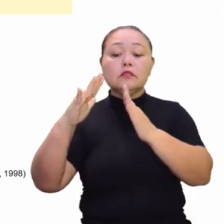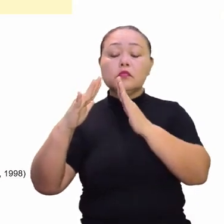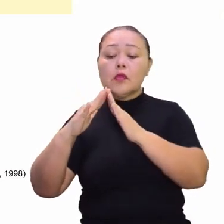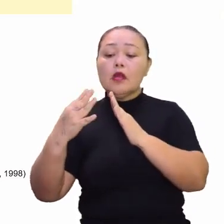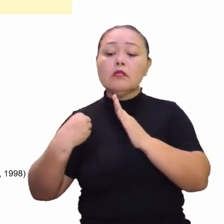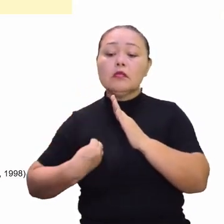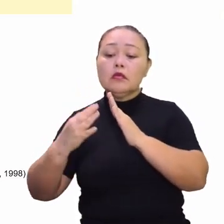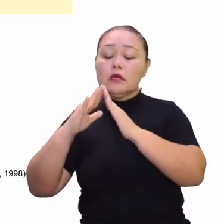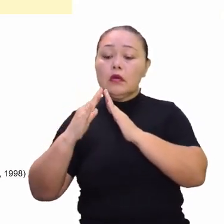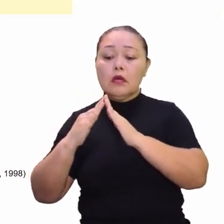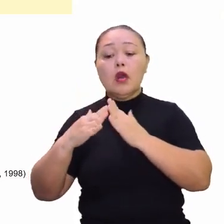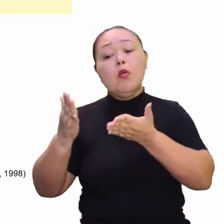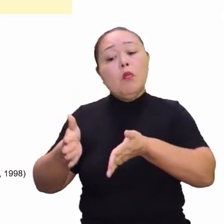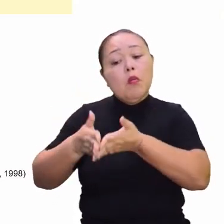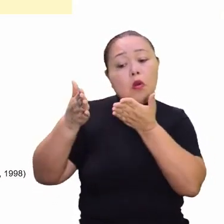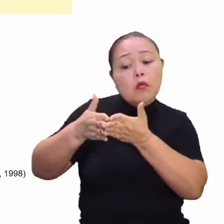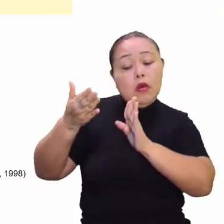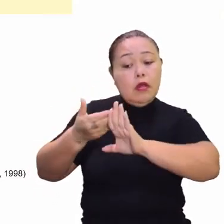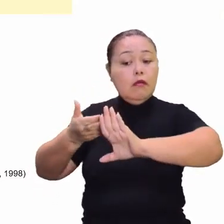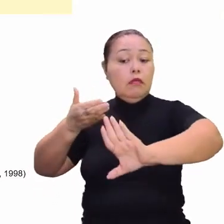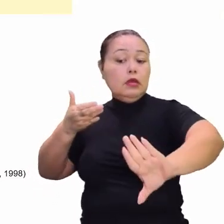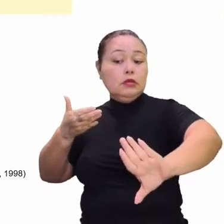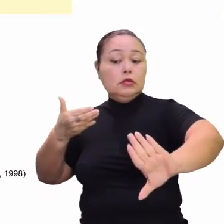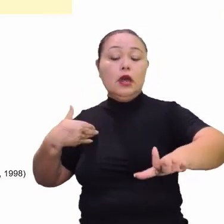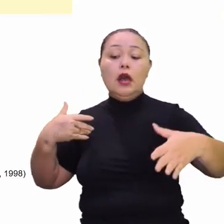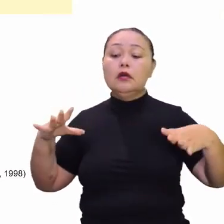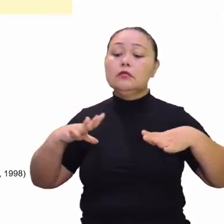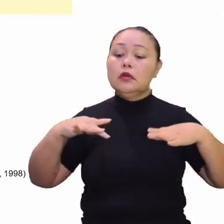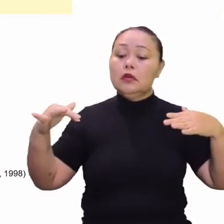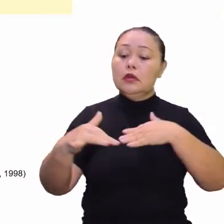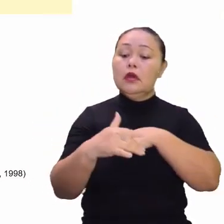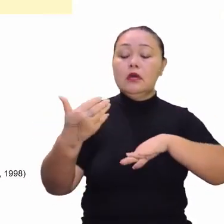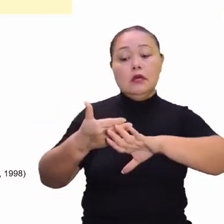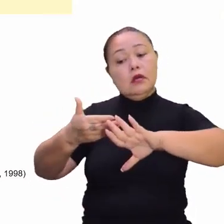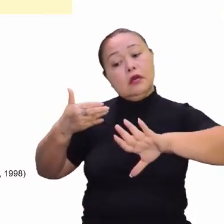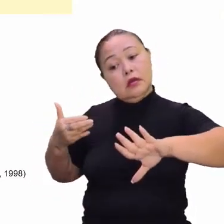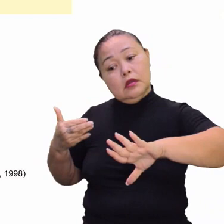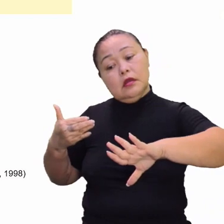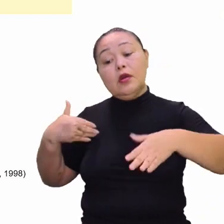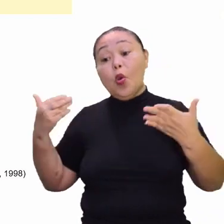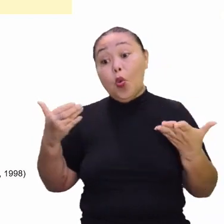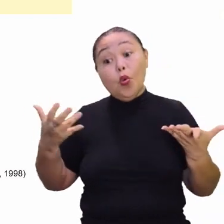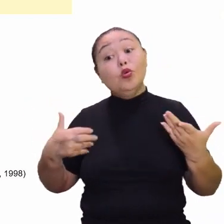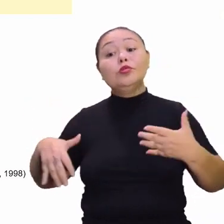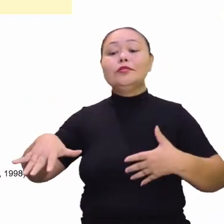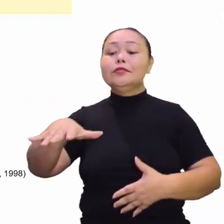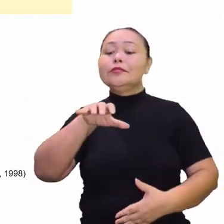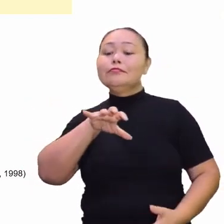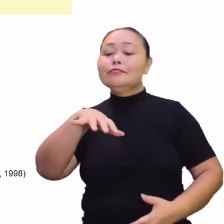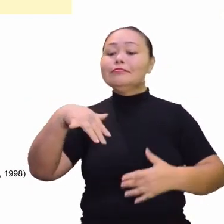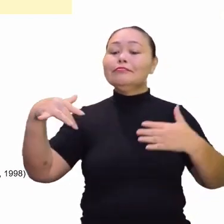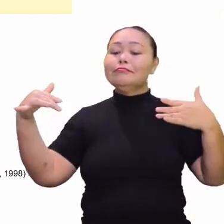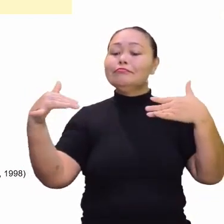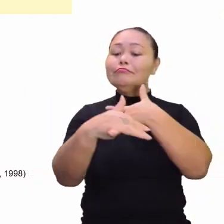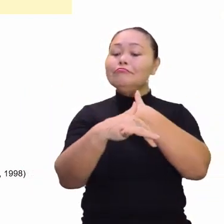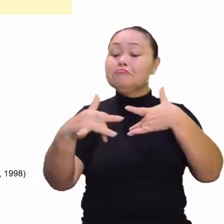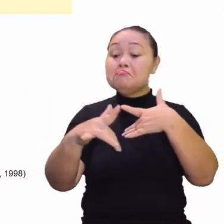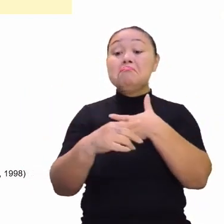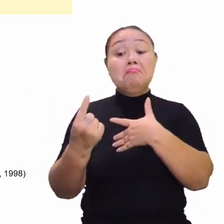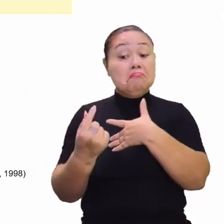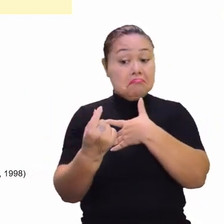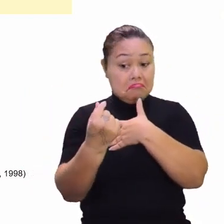muito afastado da cidade. Era, digamos que a periferia. Hoje é centro. E um centro